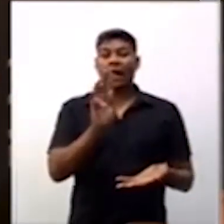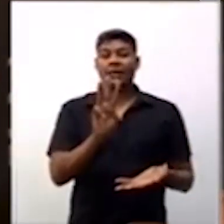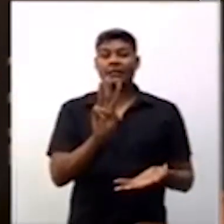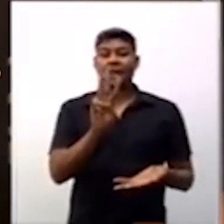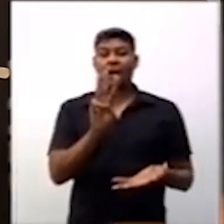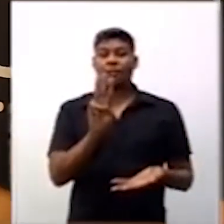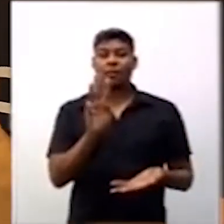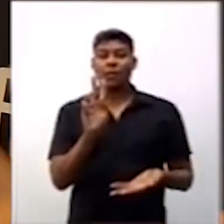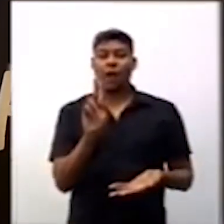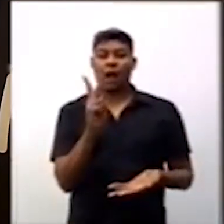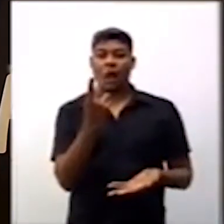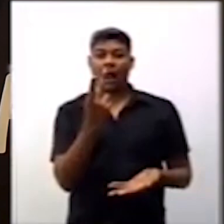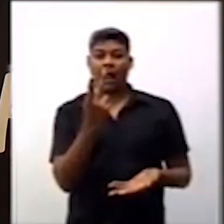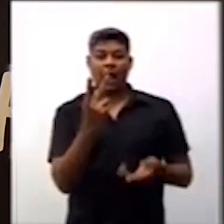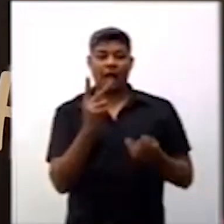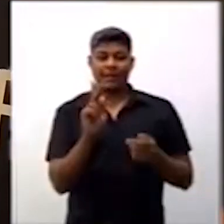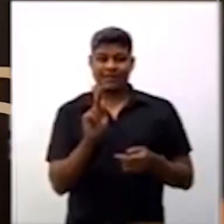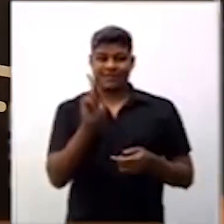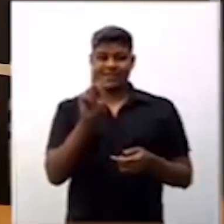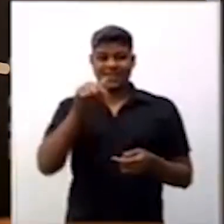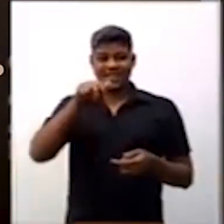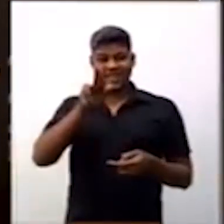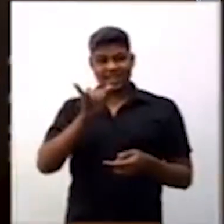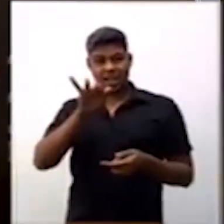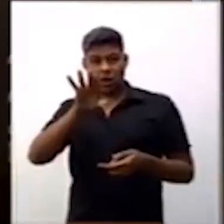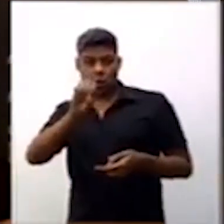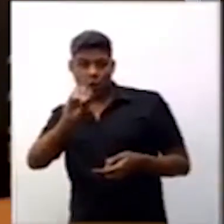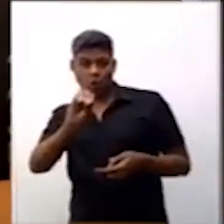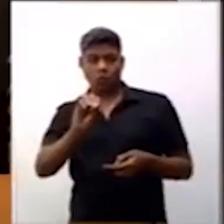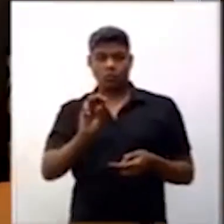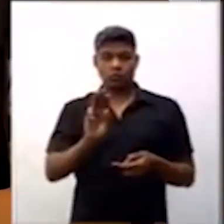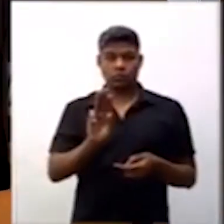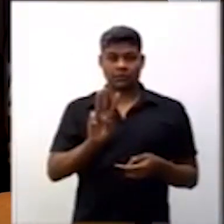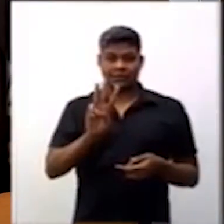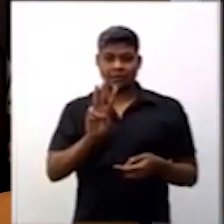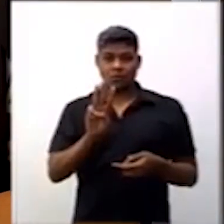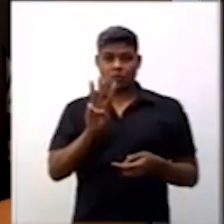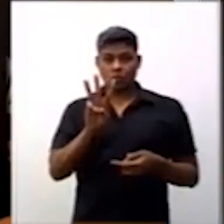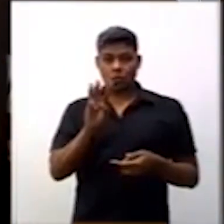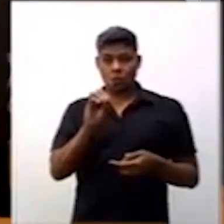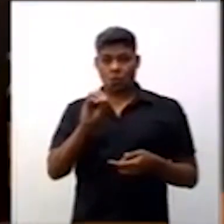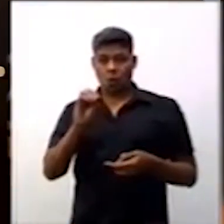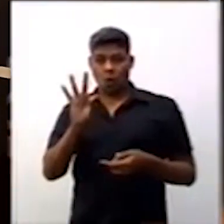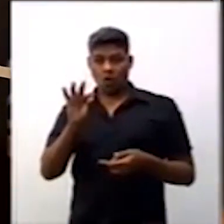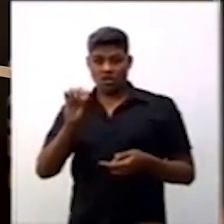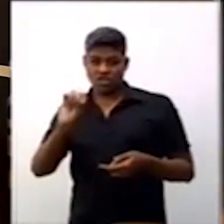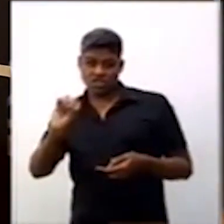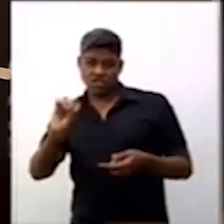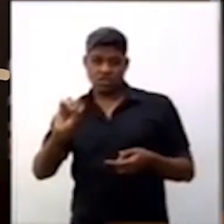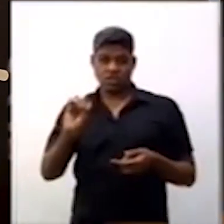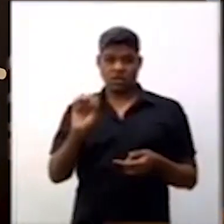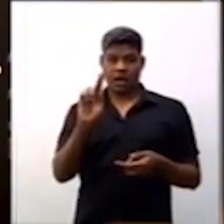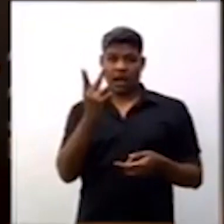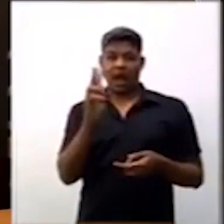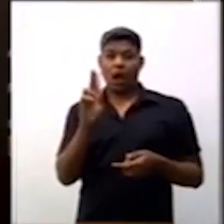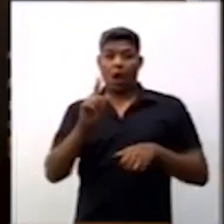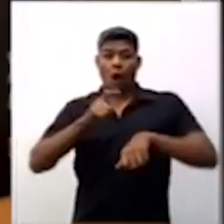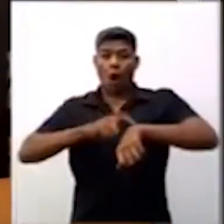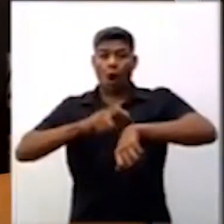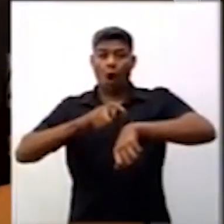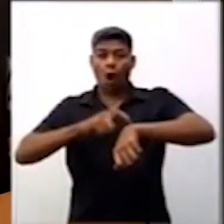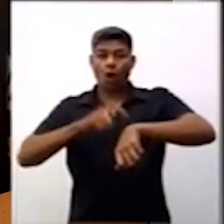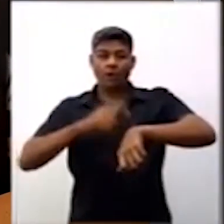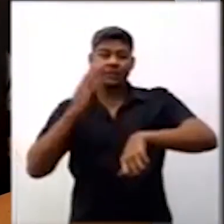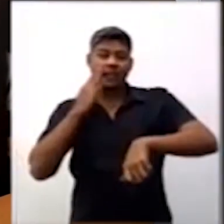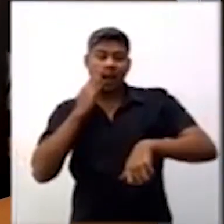kWh. K de quilo, W de watt, H de hora. Então é a unidade de medida da